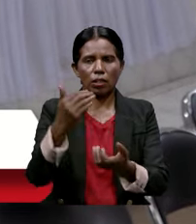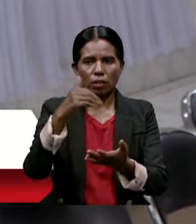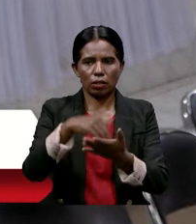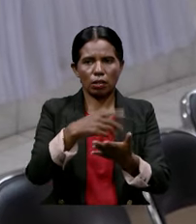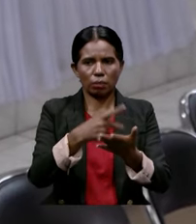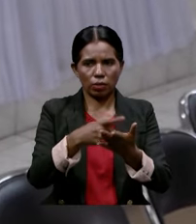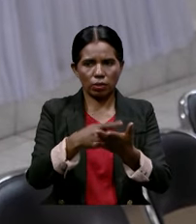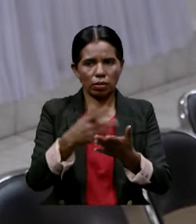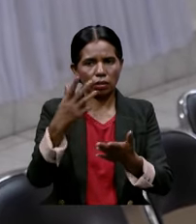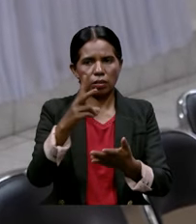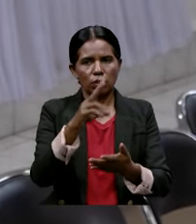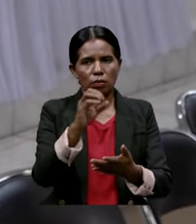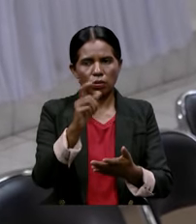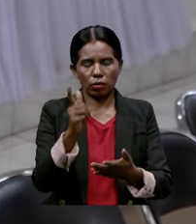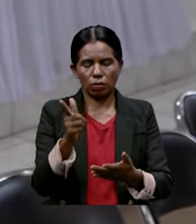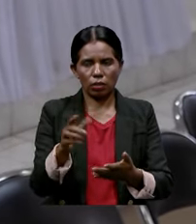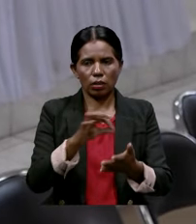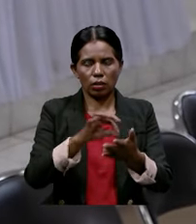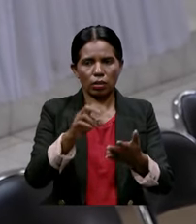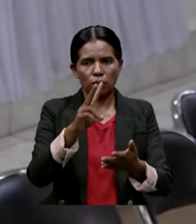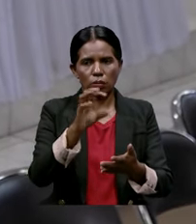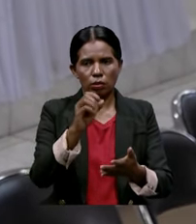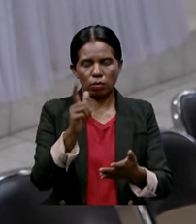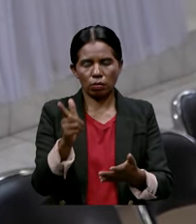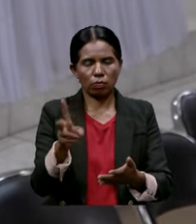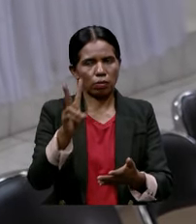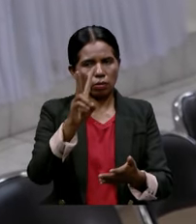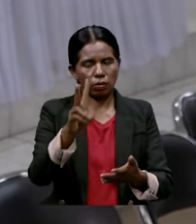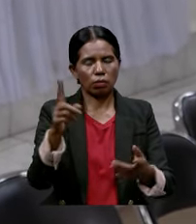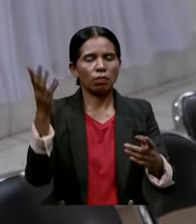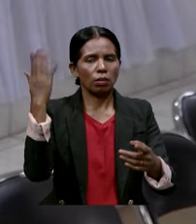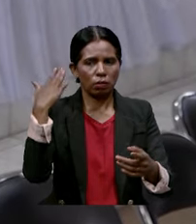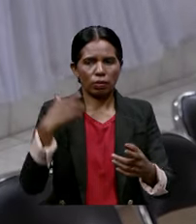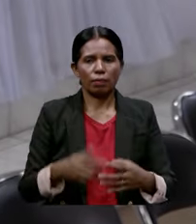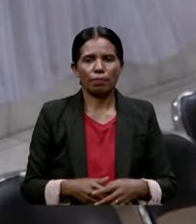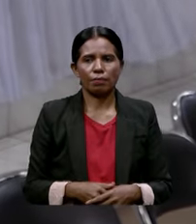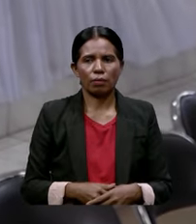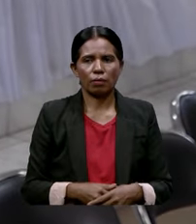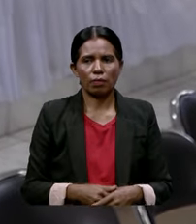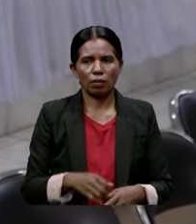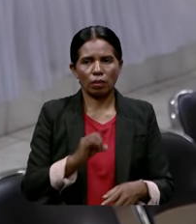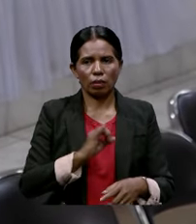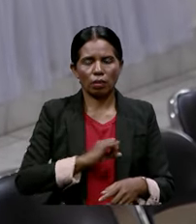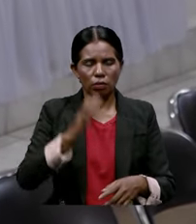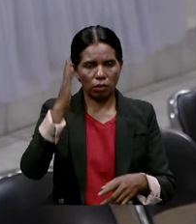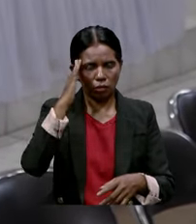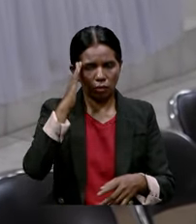projeto nebe ia 2020 assina contrato ia 2022 bakoto e hawanen